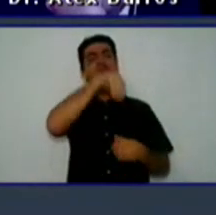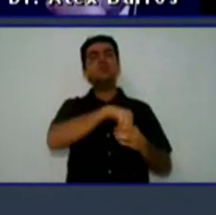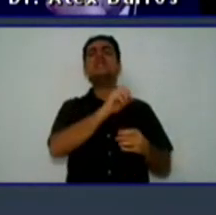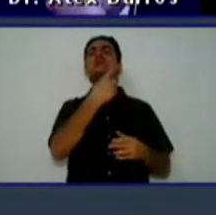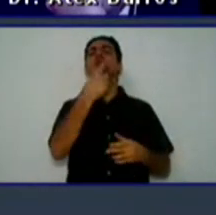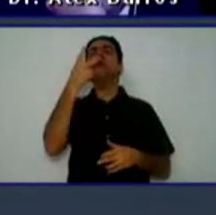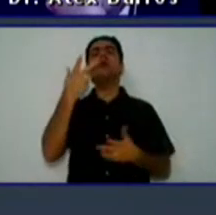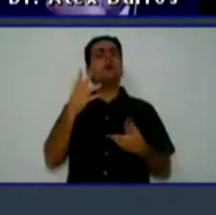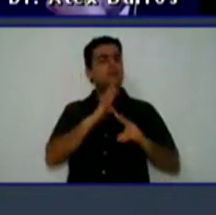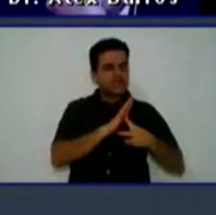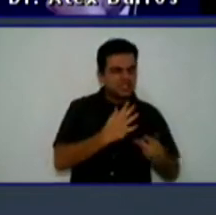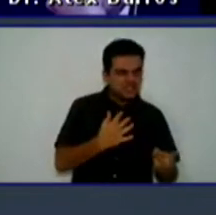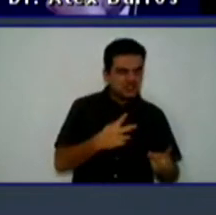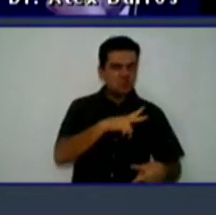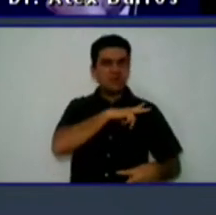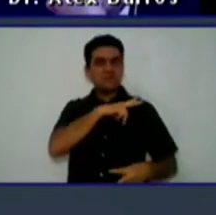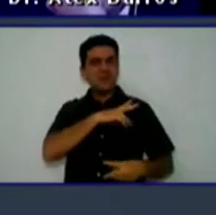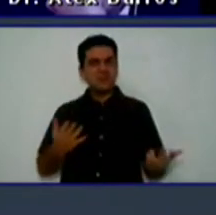dirigentes?